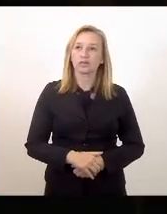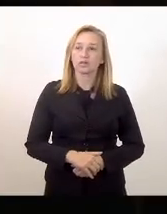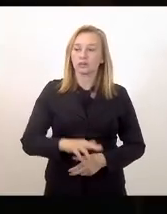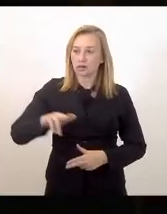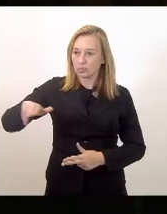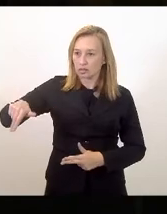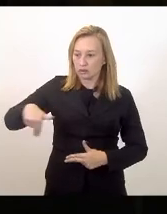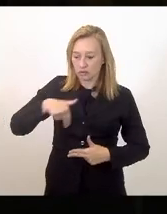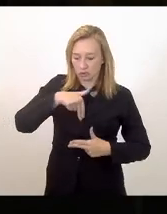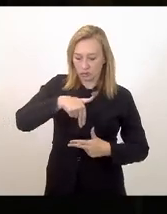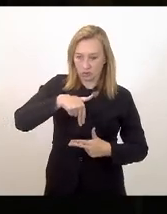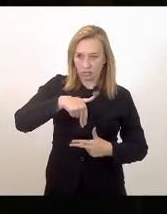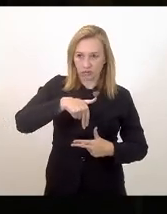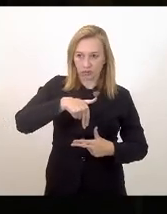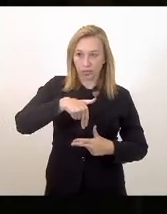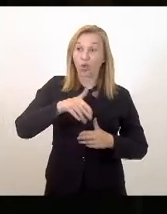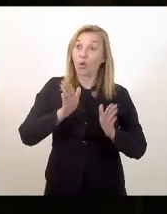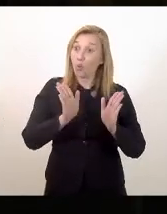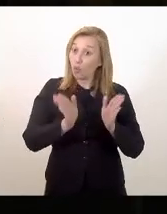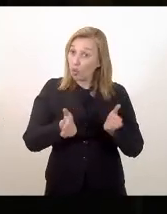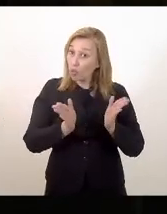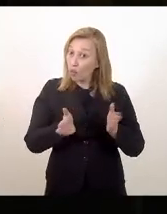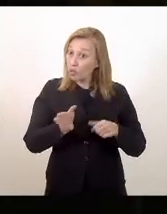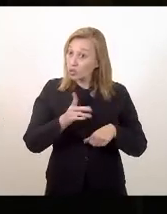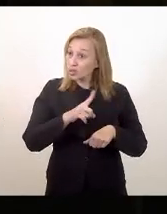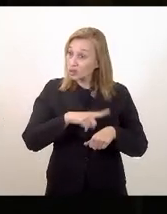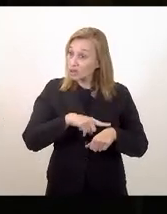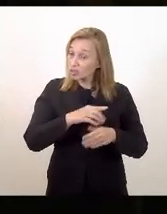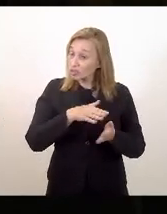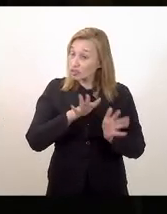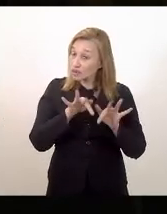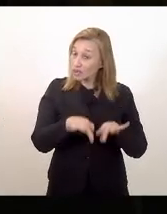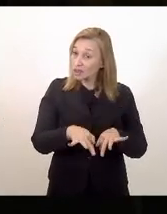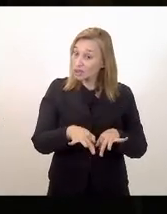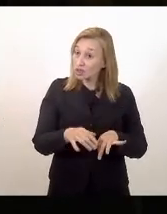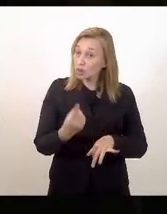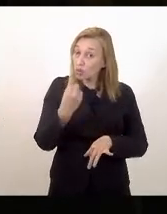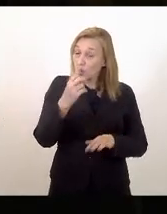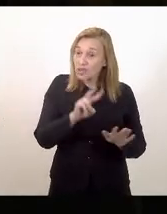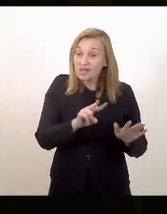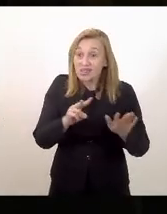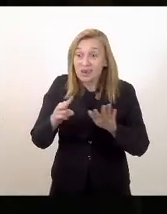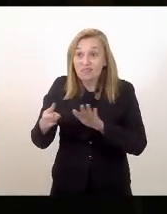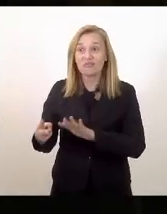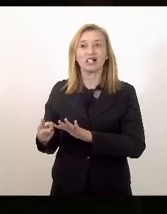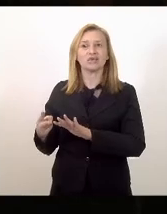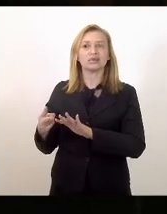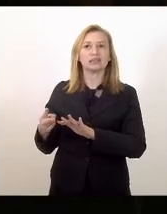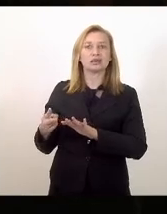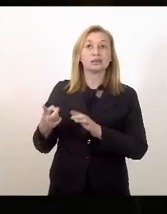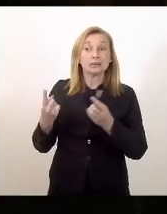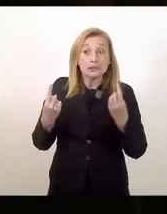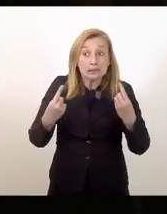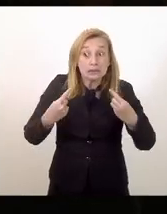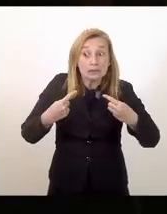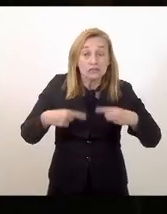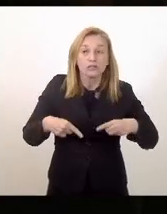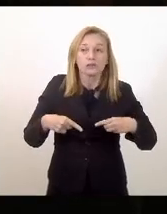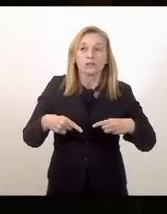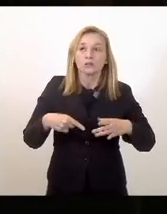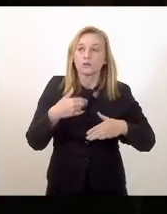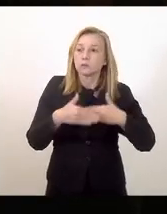nessa tribuna hoje, né, nesse expediente final, numa semana muito desafiadora para o